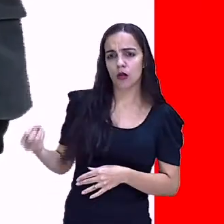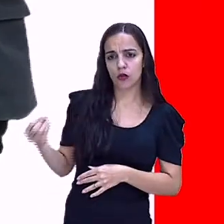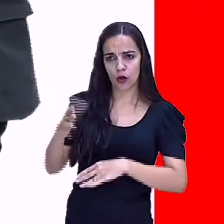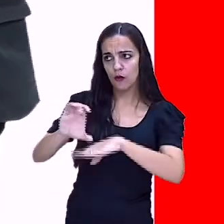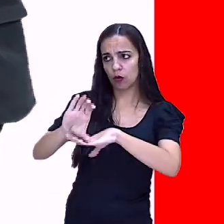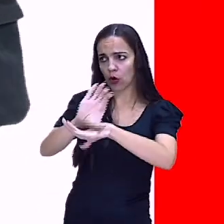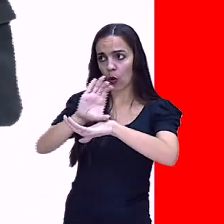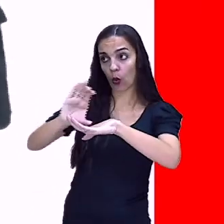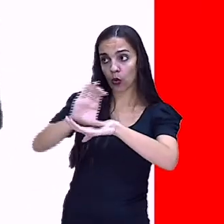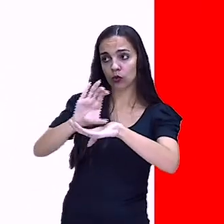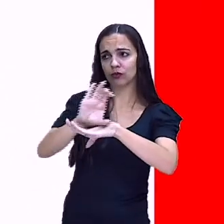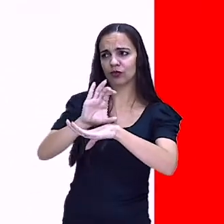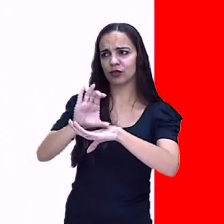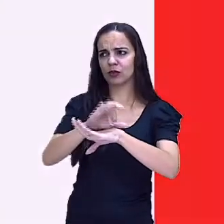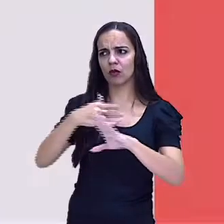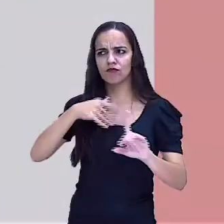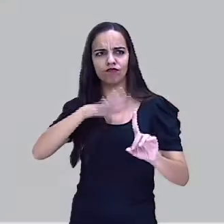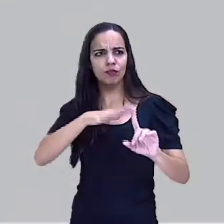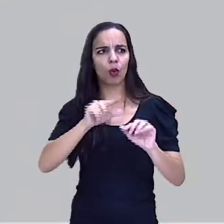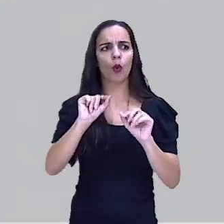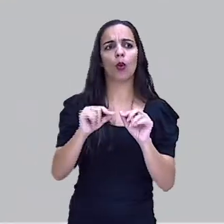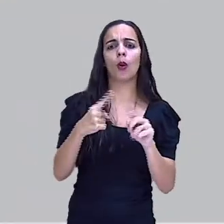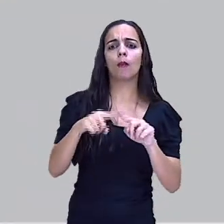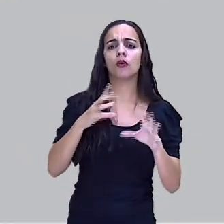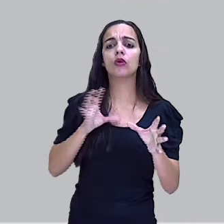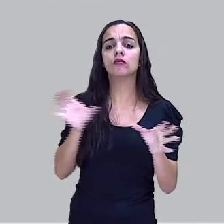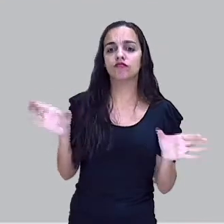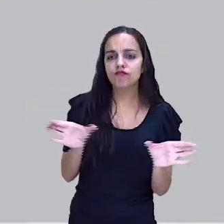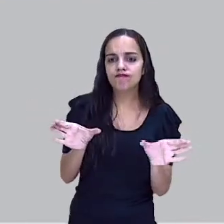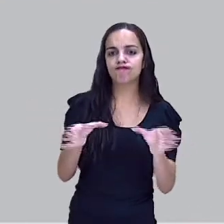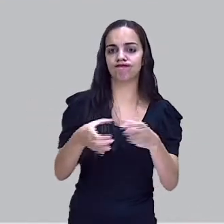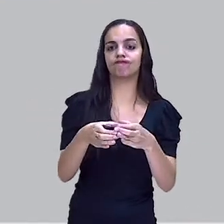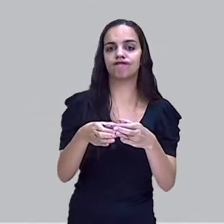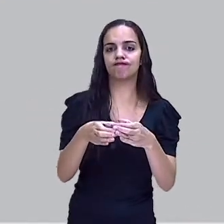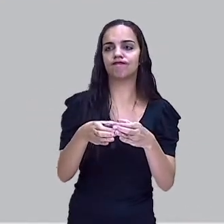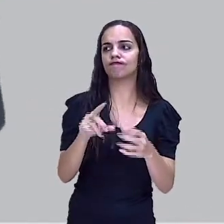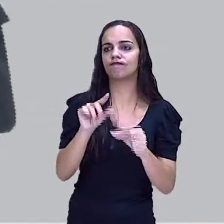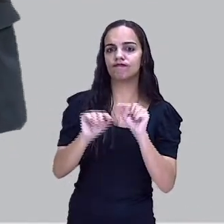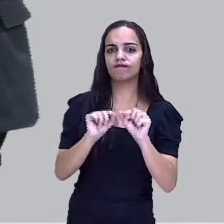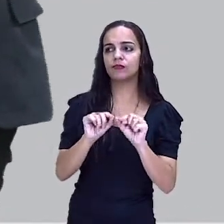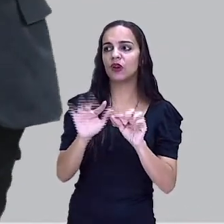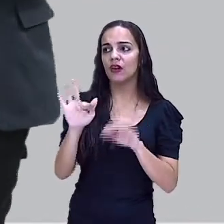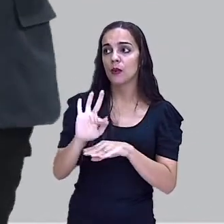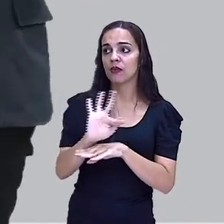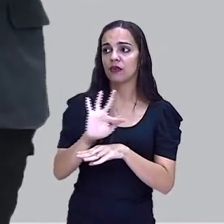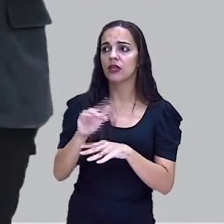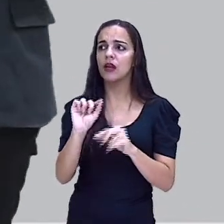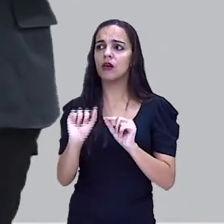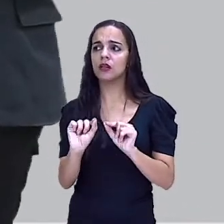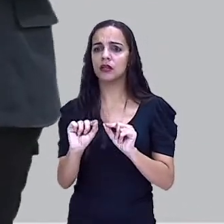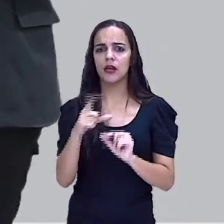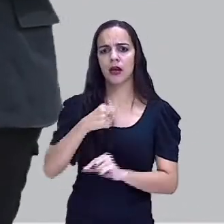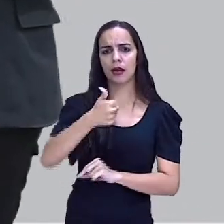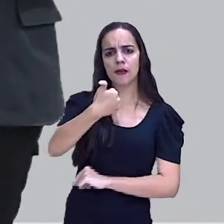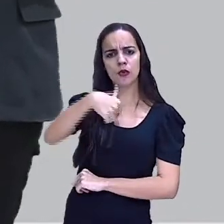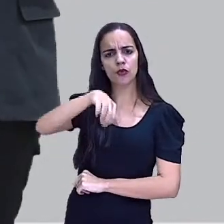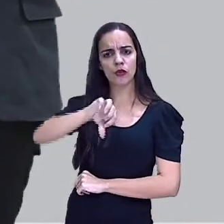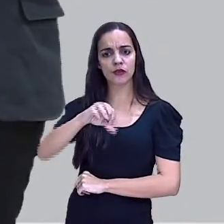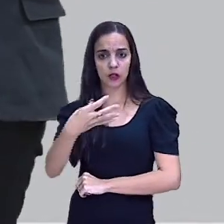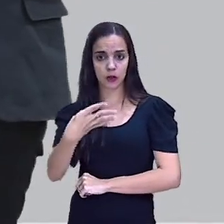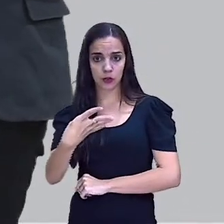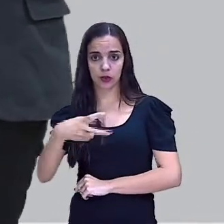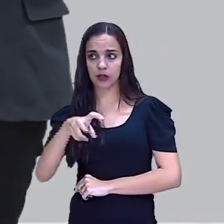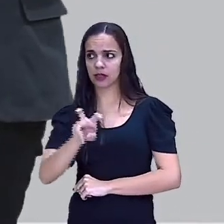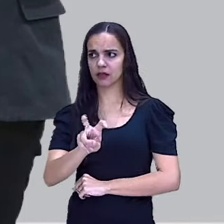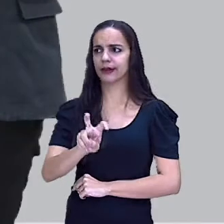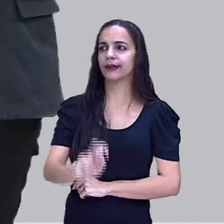foi elaborada após a formação de uma Constituinte nas eleições de 1945. O